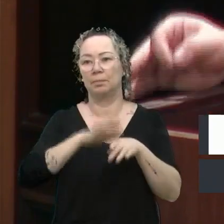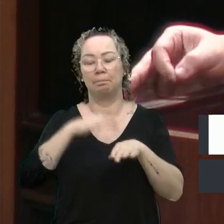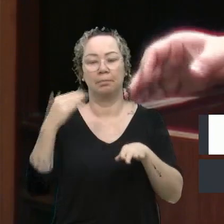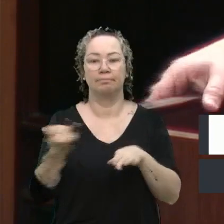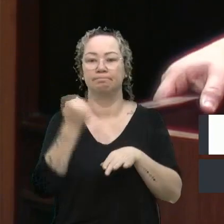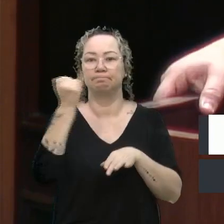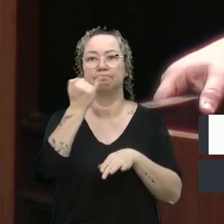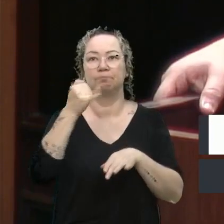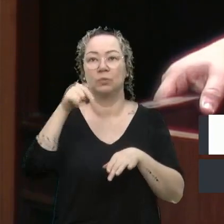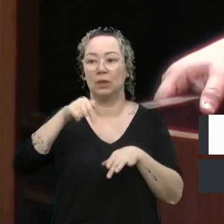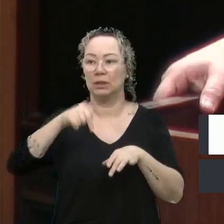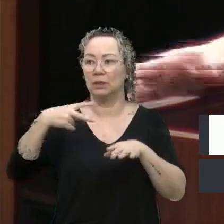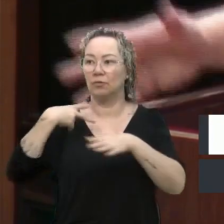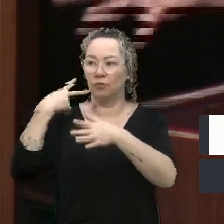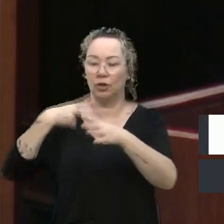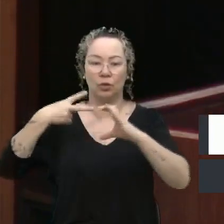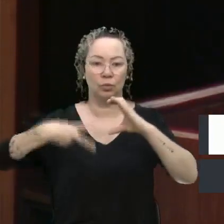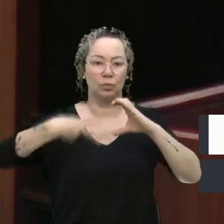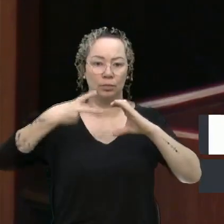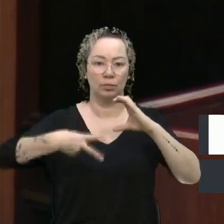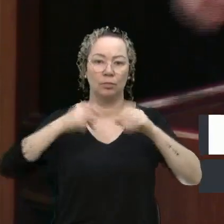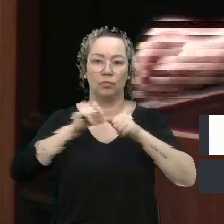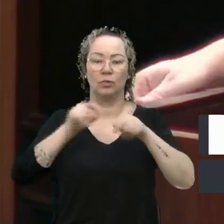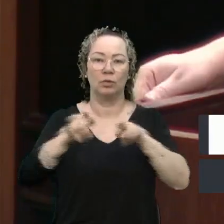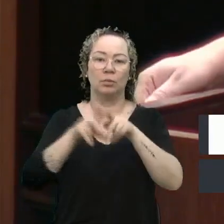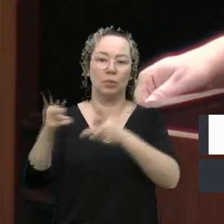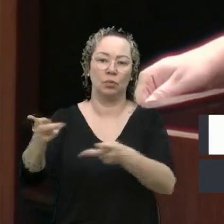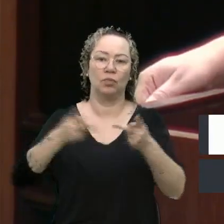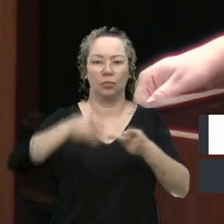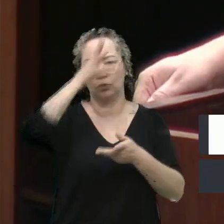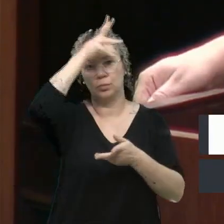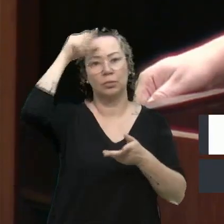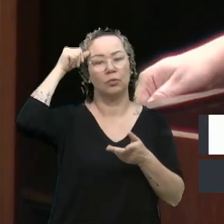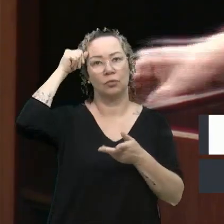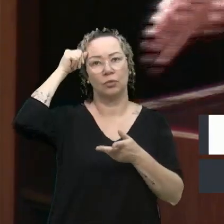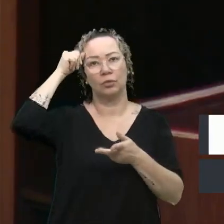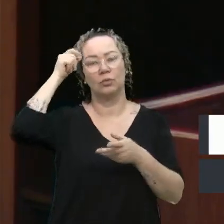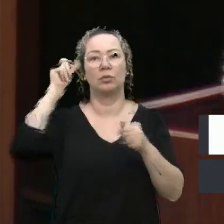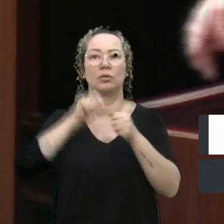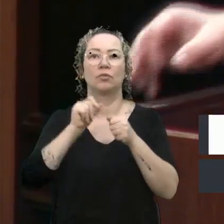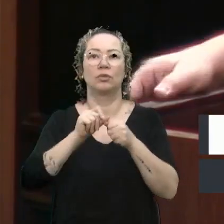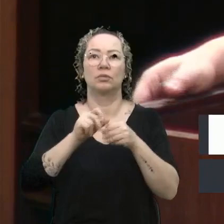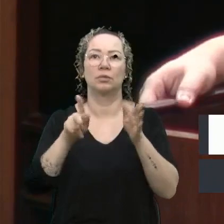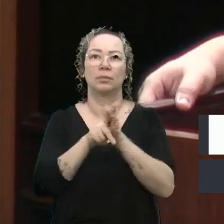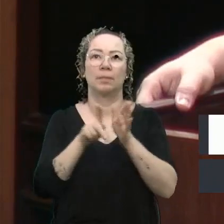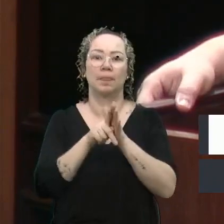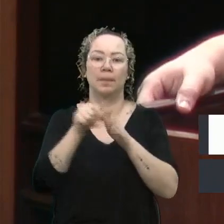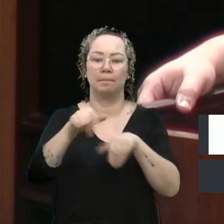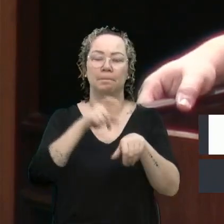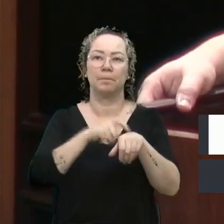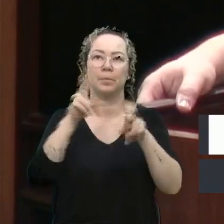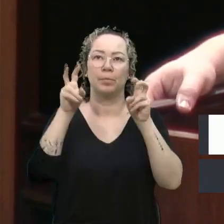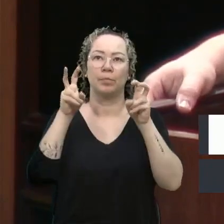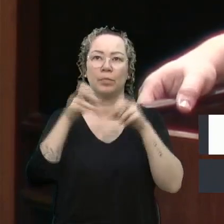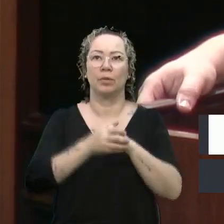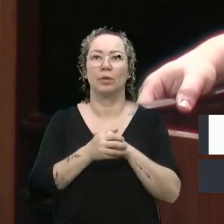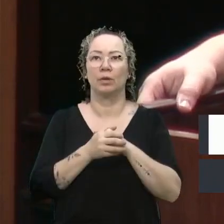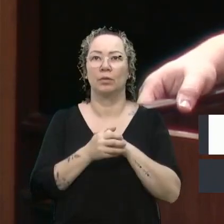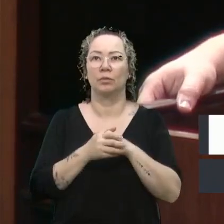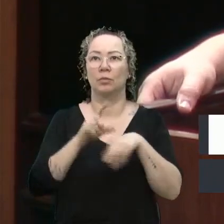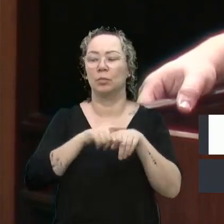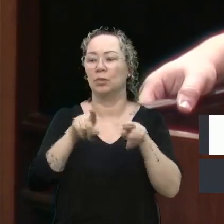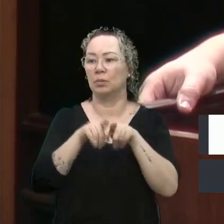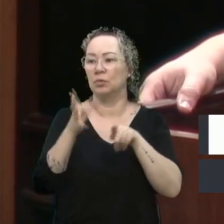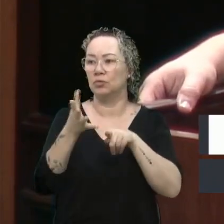Câmara de Vereadores proporciona e convido o Executivo que vá junto para tratar específico desse tema. Momento oportuno, já quero pedir